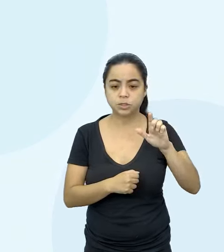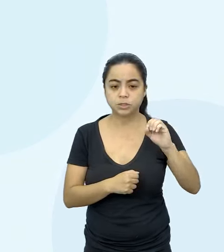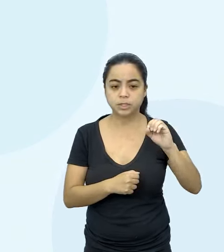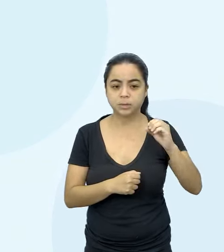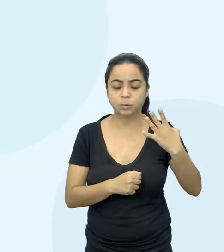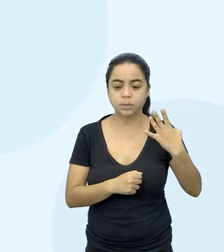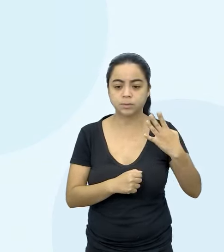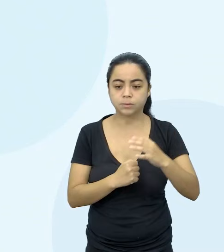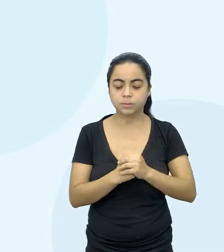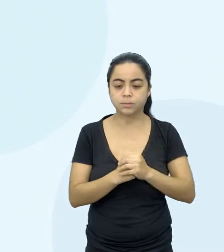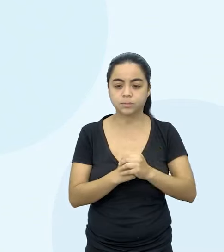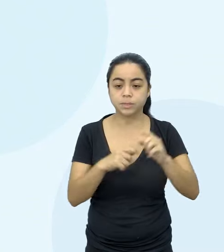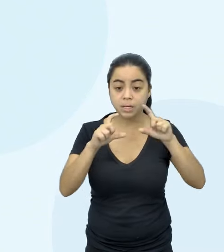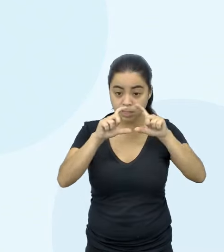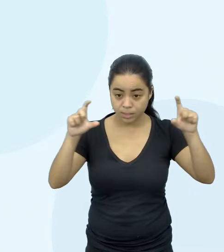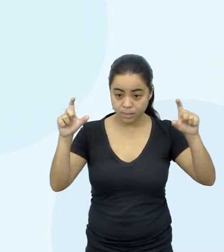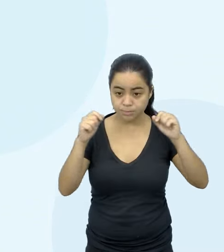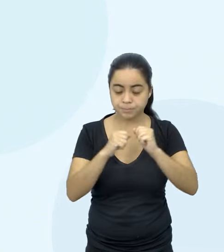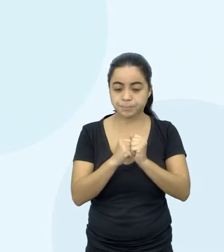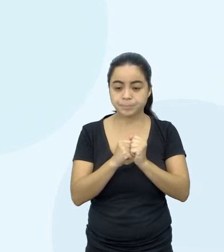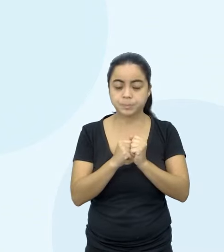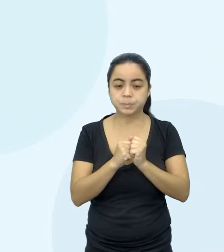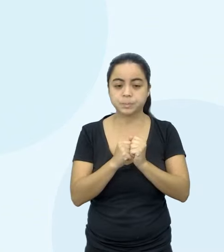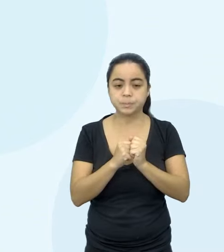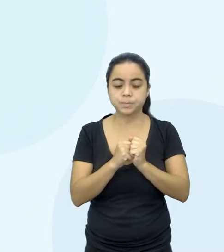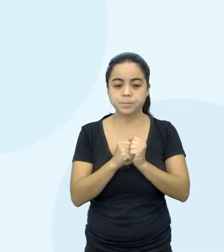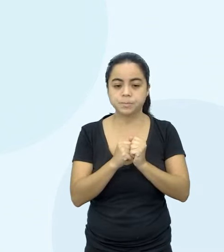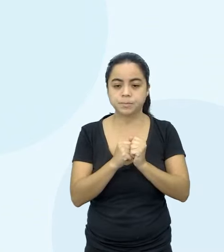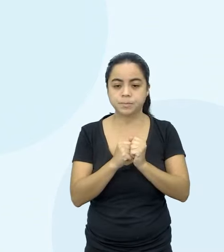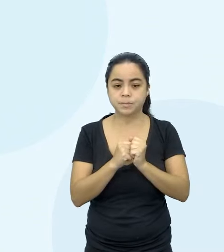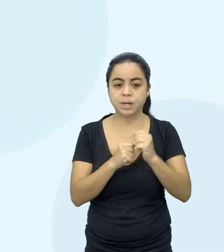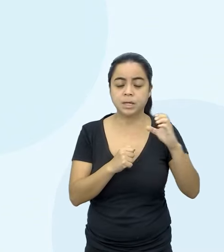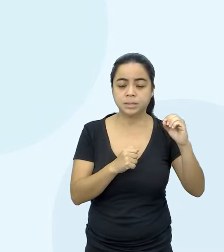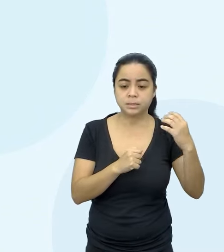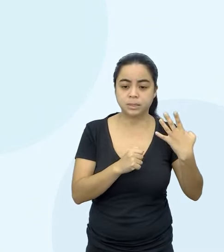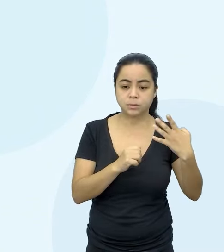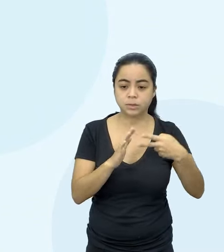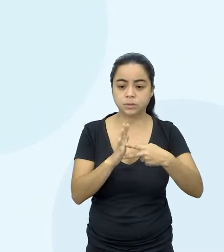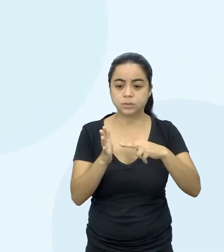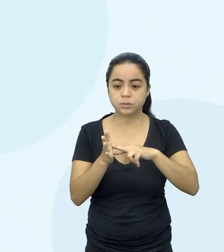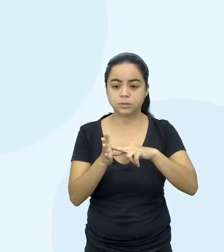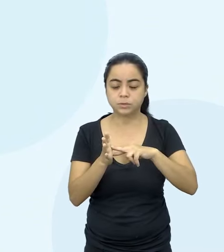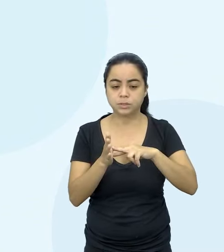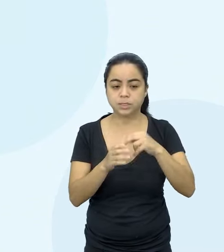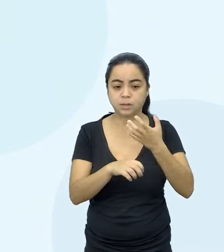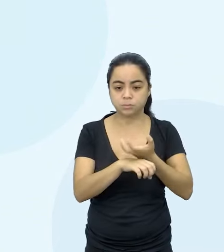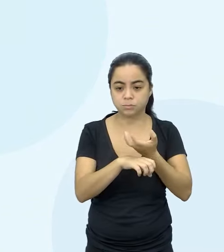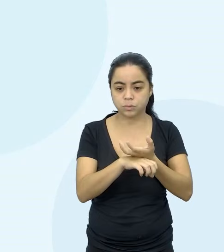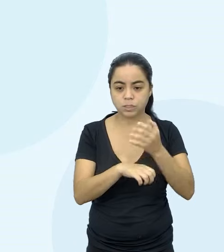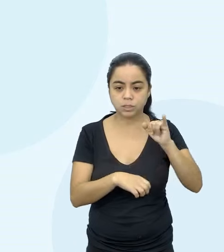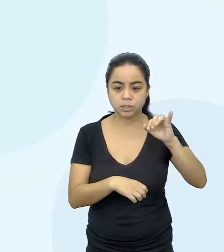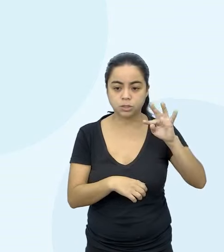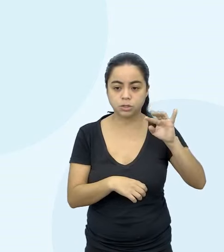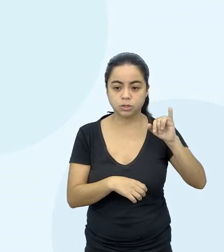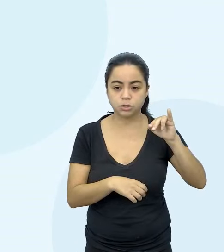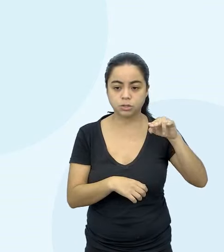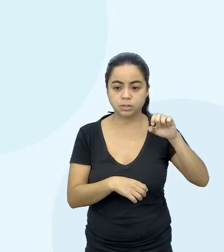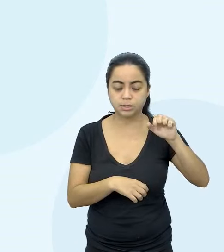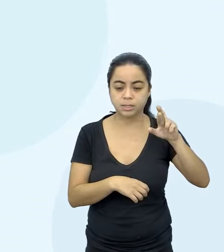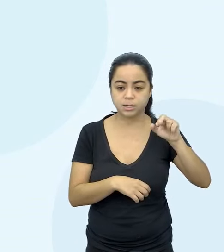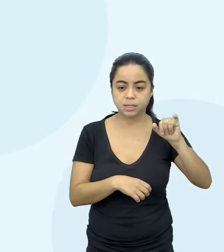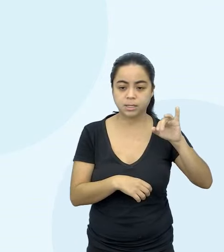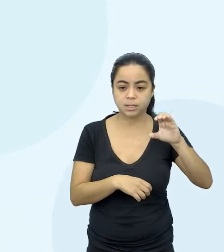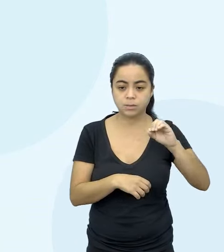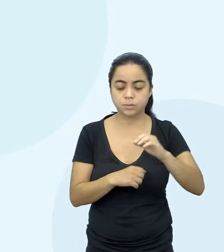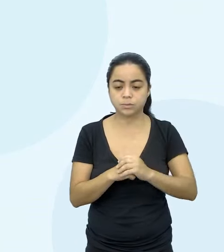IFCG04. CG04. Esse CG Isso. é o que a... Que é o 04, que é do itinerário formativo. Sim. E